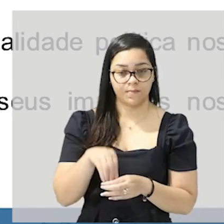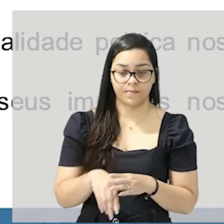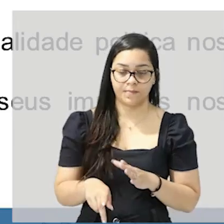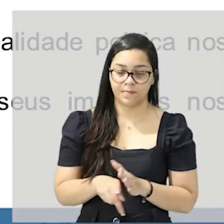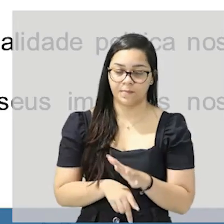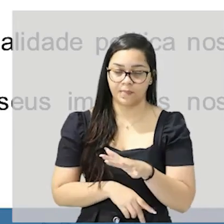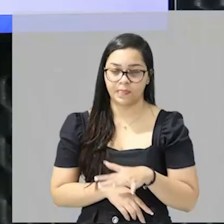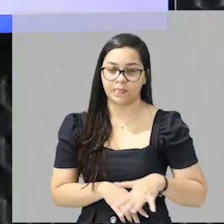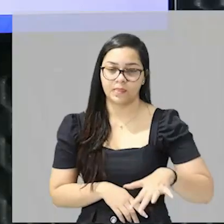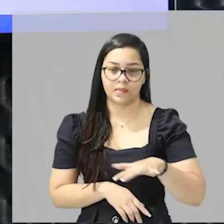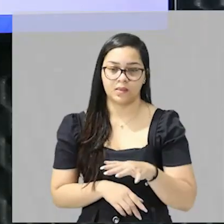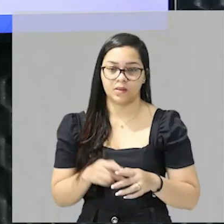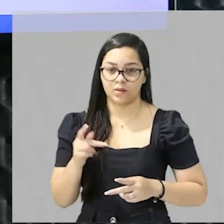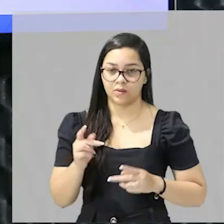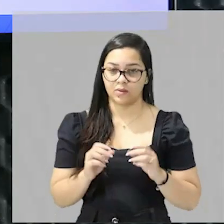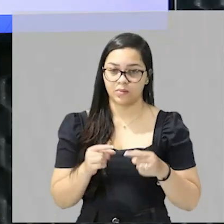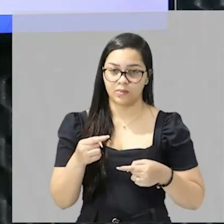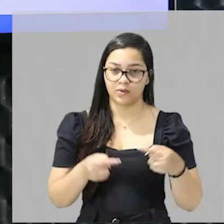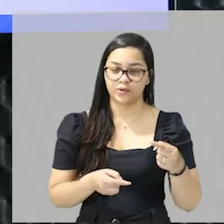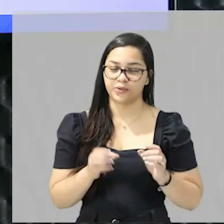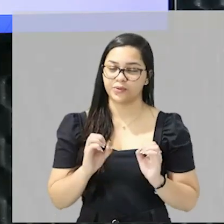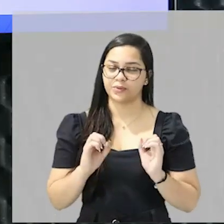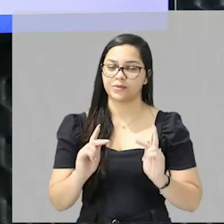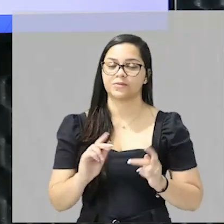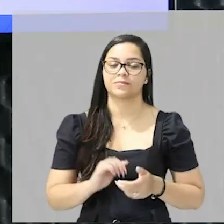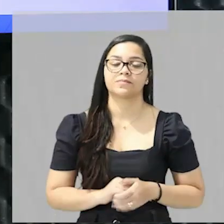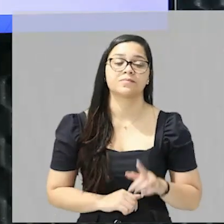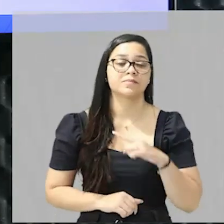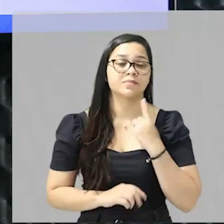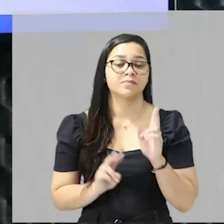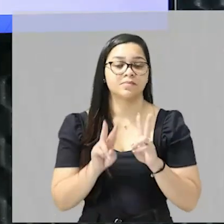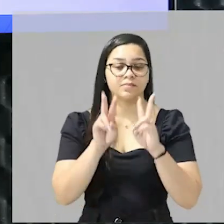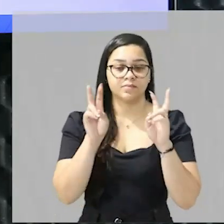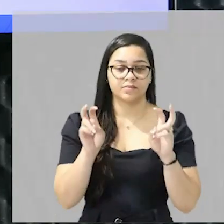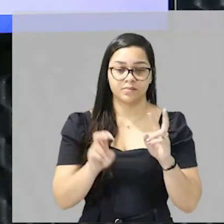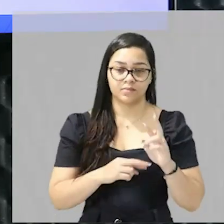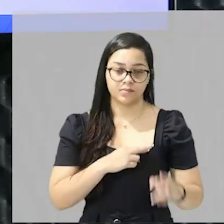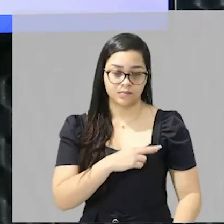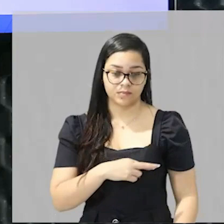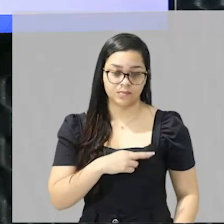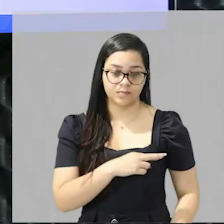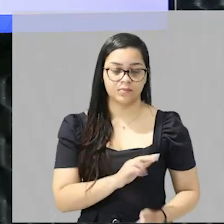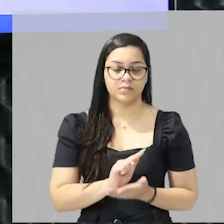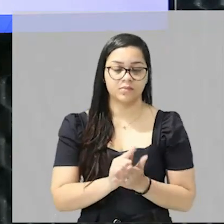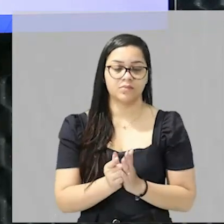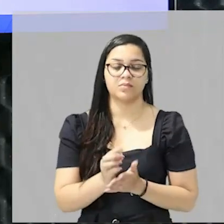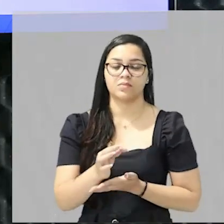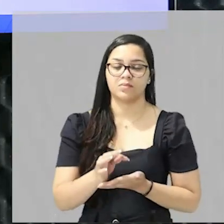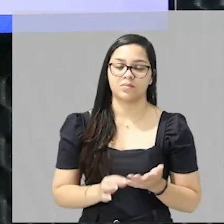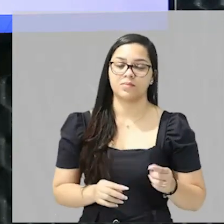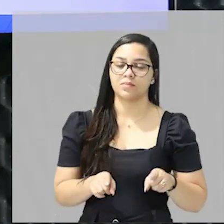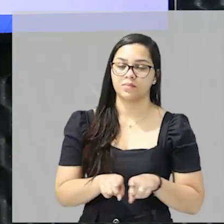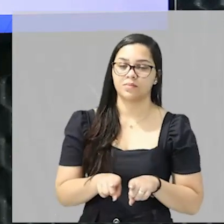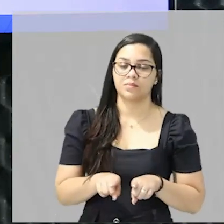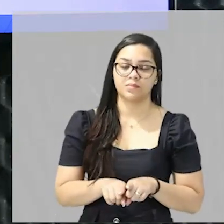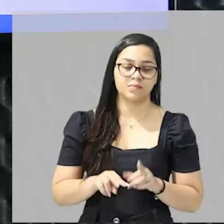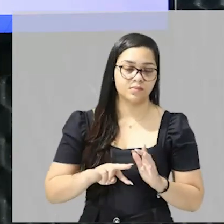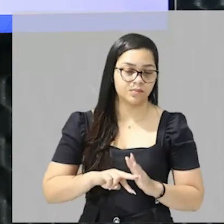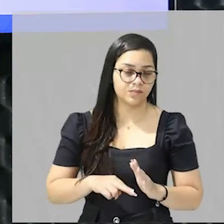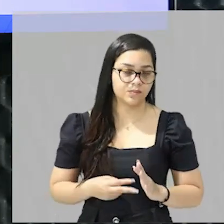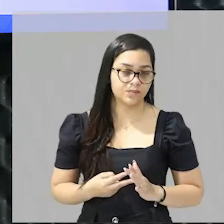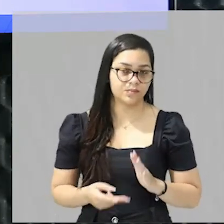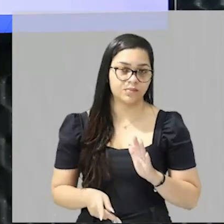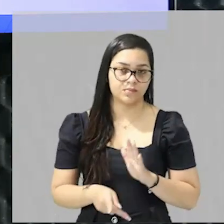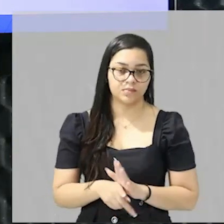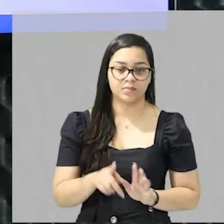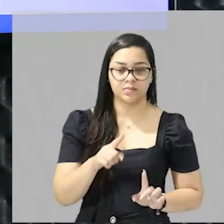ambiente político, ok? Pessoal, hoje nós falamos de romance como gênero textual, considerando que é um tipo de